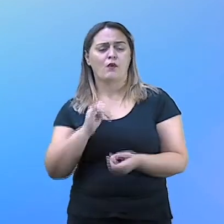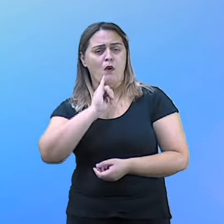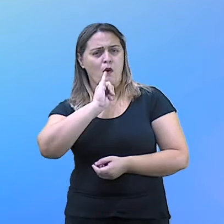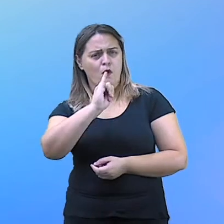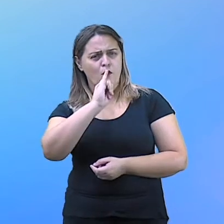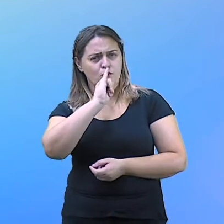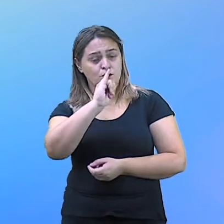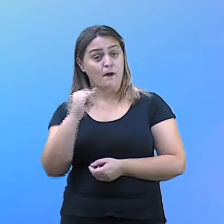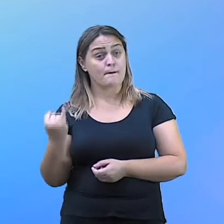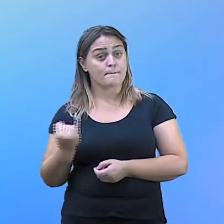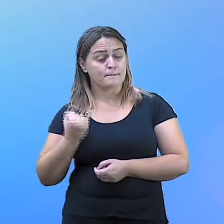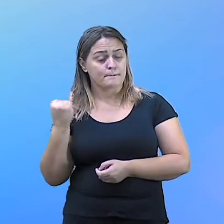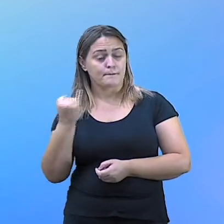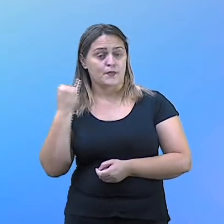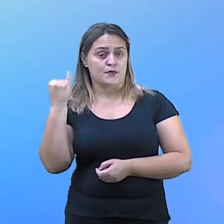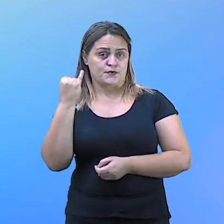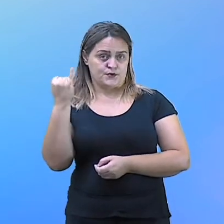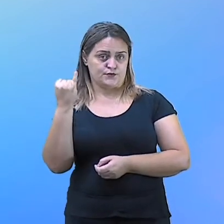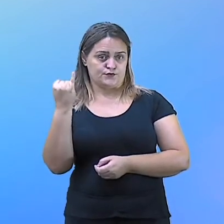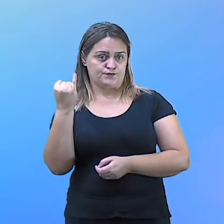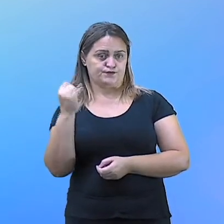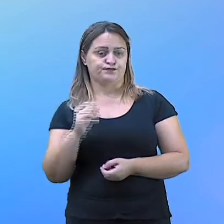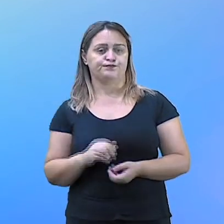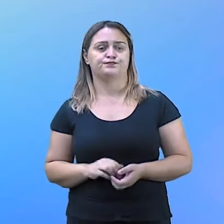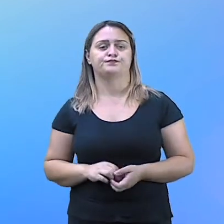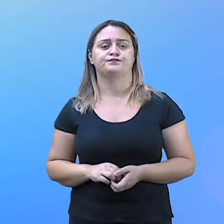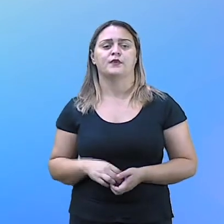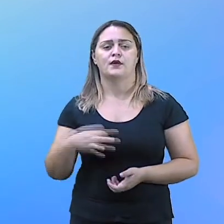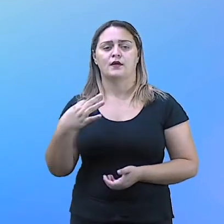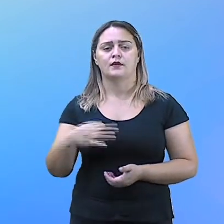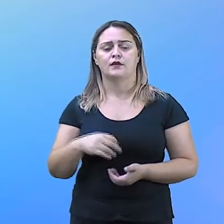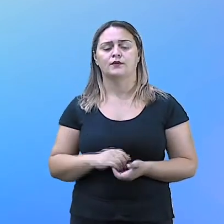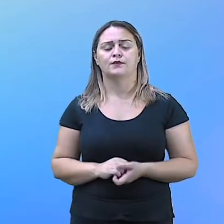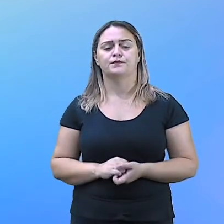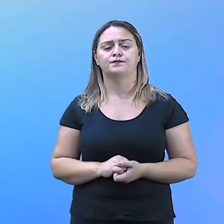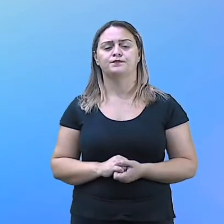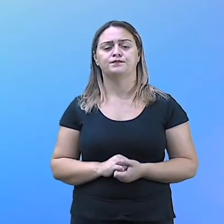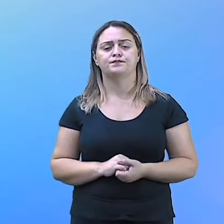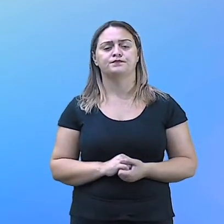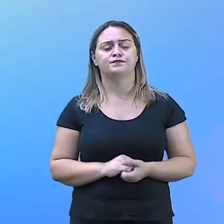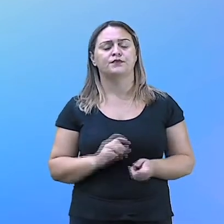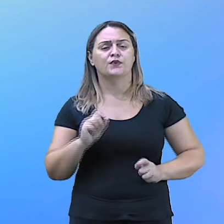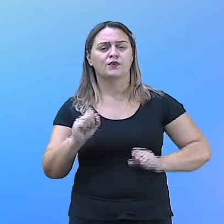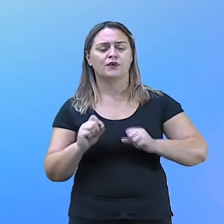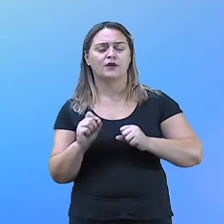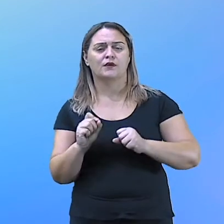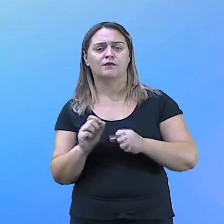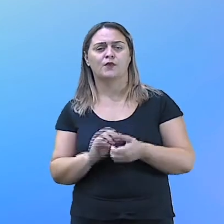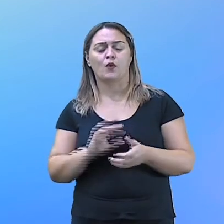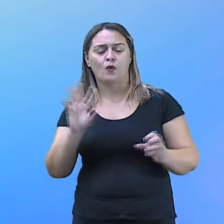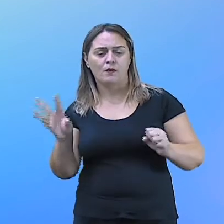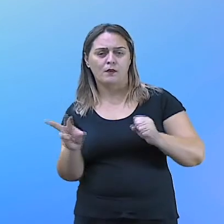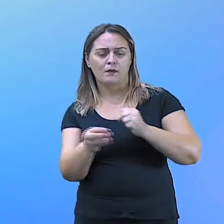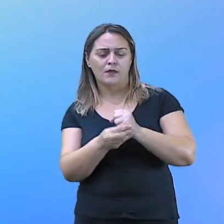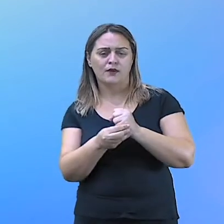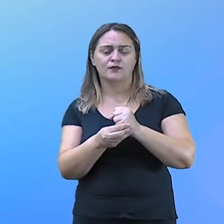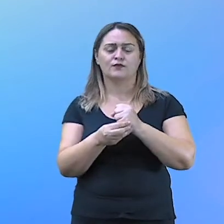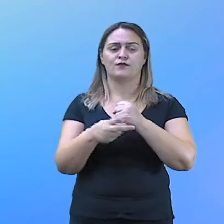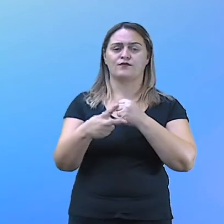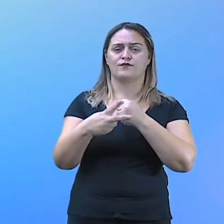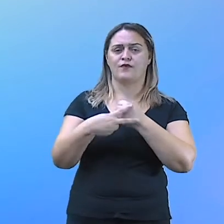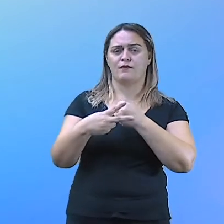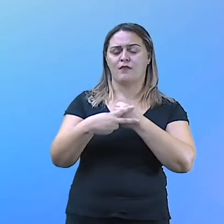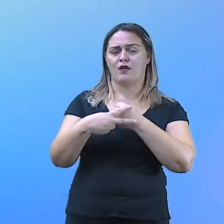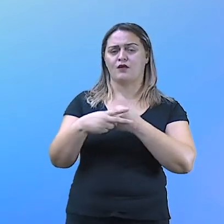muito importante. Compreender, né, que complementos verbais, objetos, completam